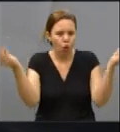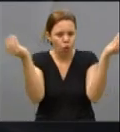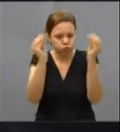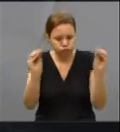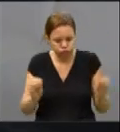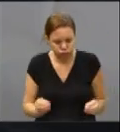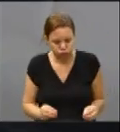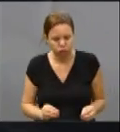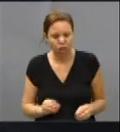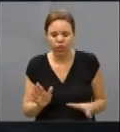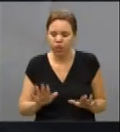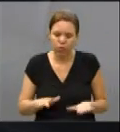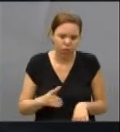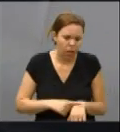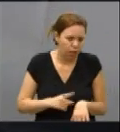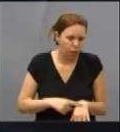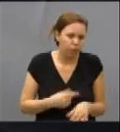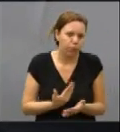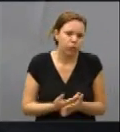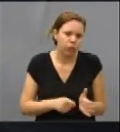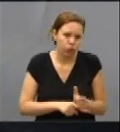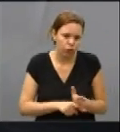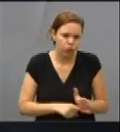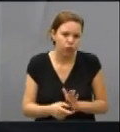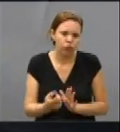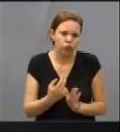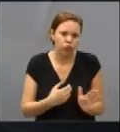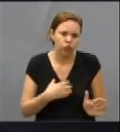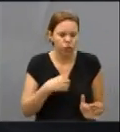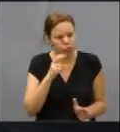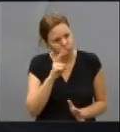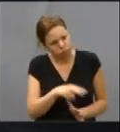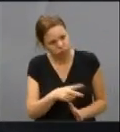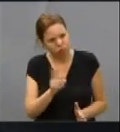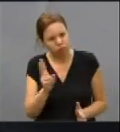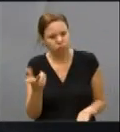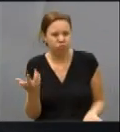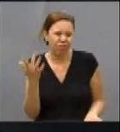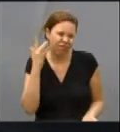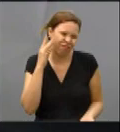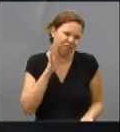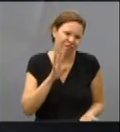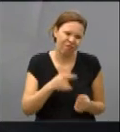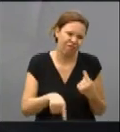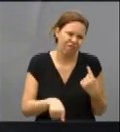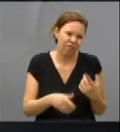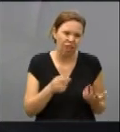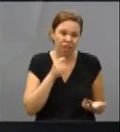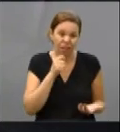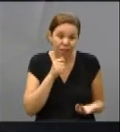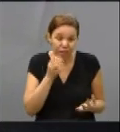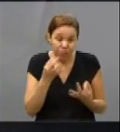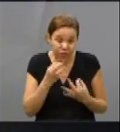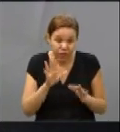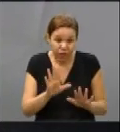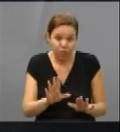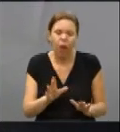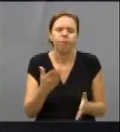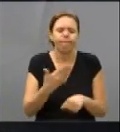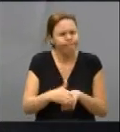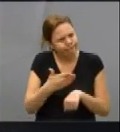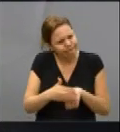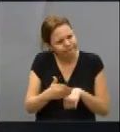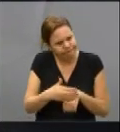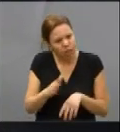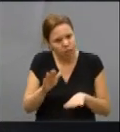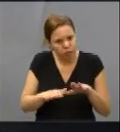não tenho esse tempo para estudar, então eu tenho que desenhar da maneira que eu tô vendo. Eu sempre acho que não ficou tão legal assim. Mas eu tenho uma